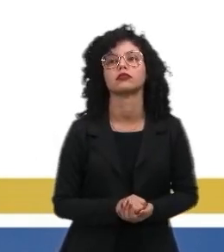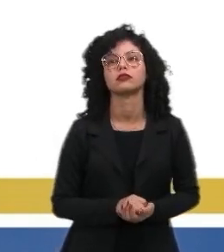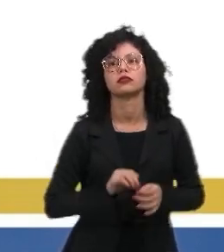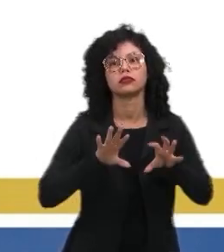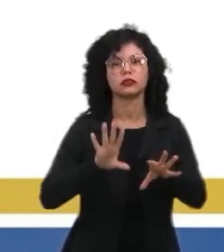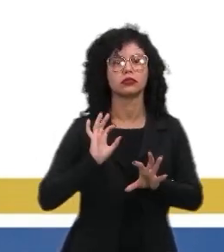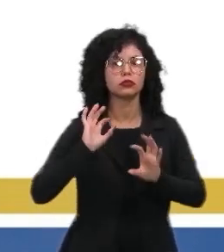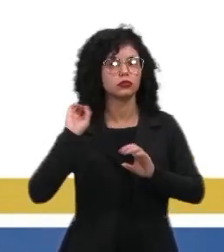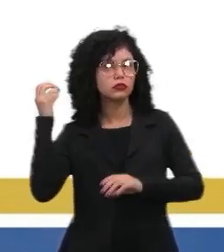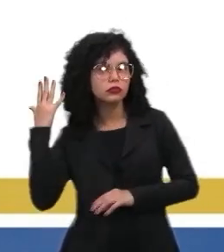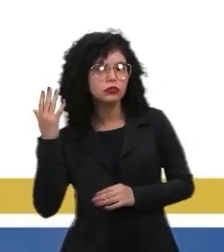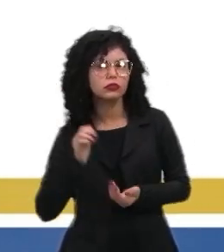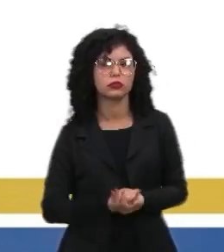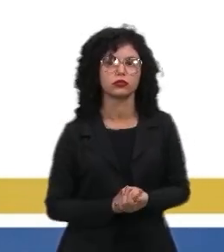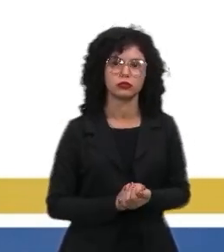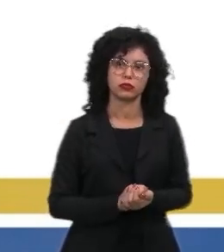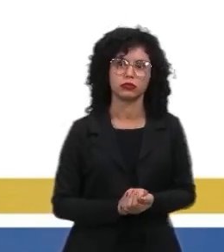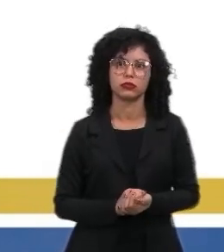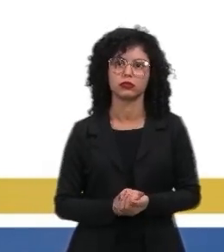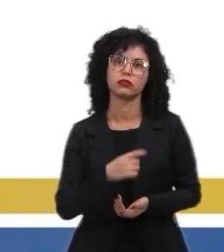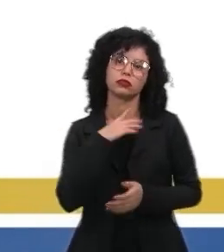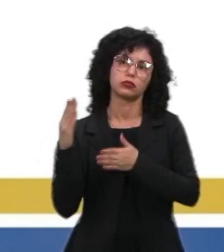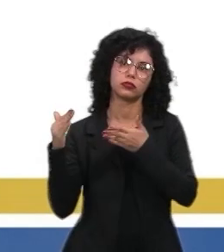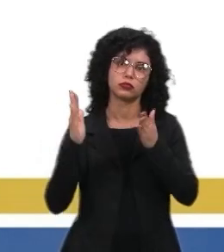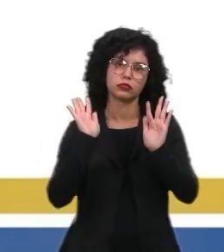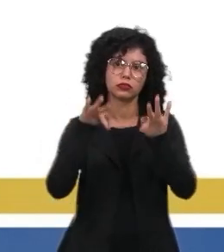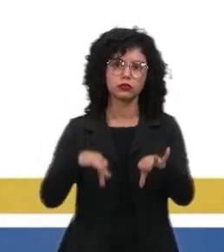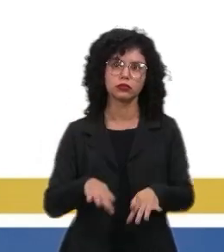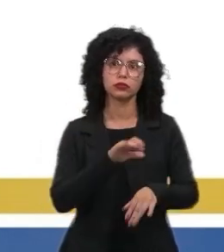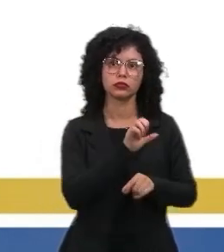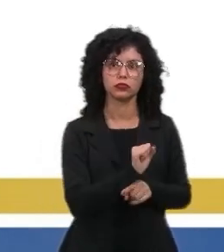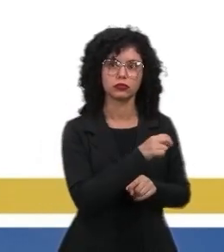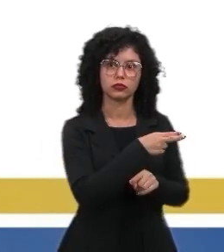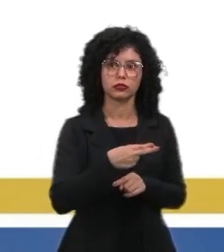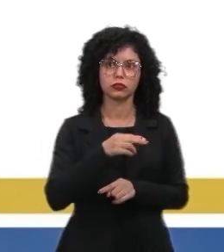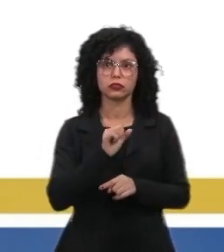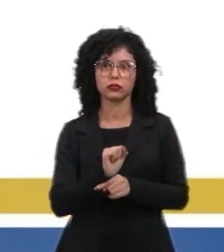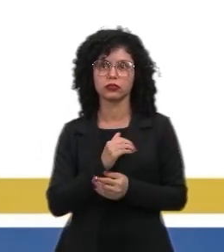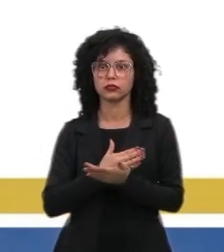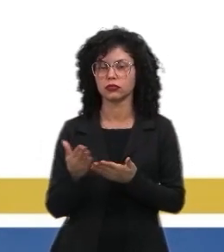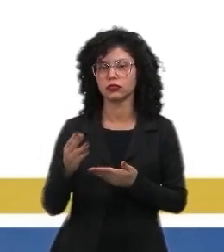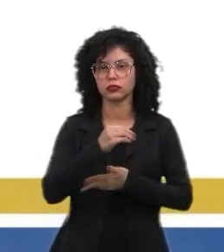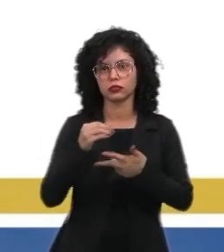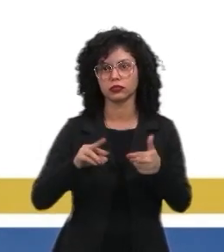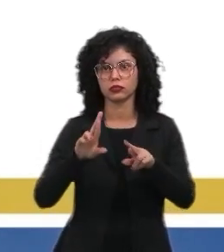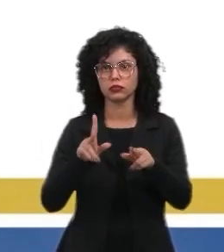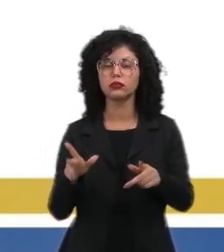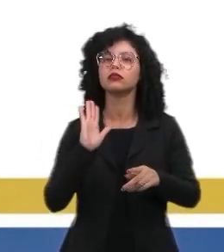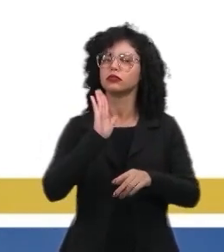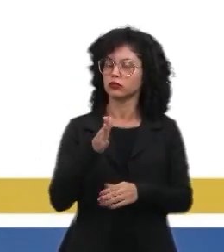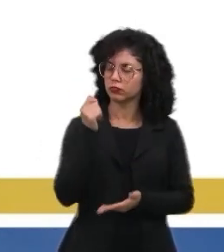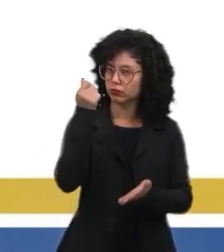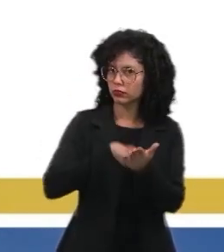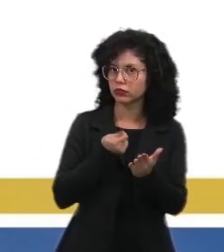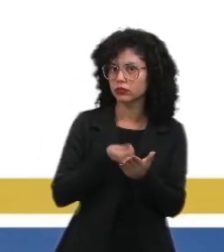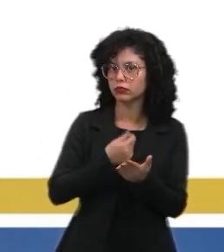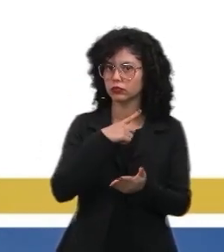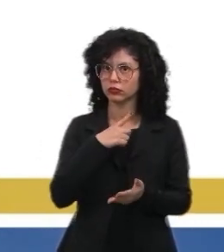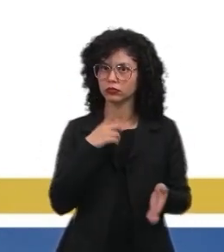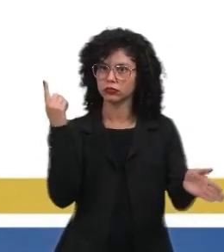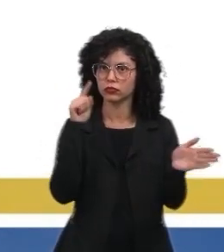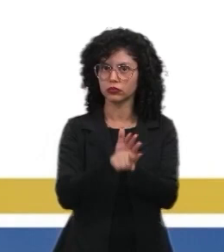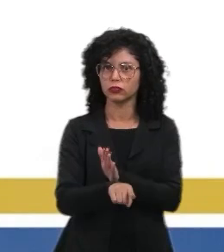Dessa maneira, se o tempo inicial é zero, chegamos à nossa fórmula do sorvete. E no Enem não é diferente. Ele já foi cobrado e temos aqui